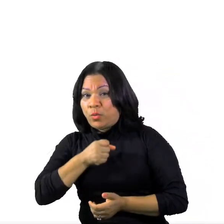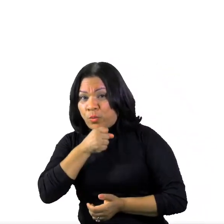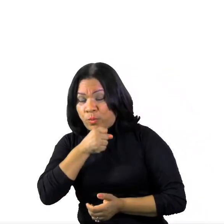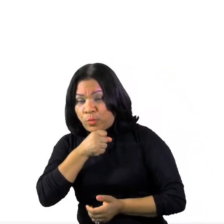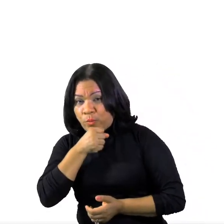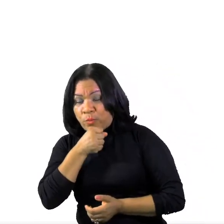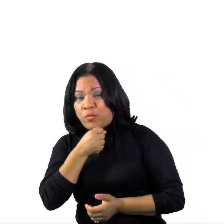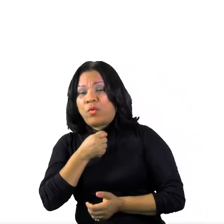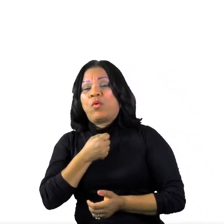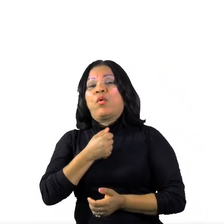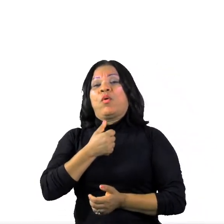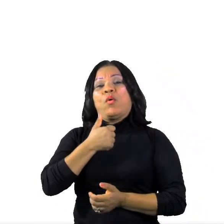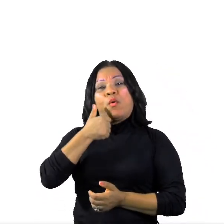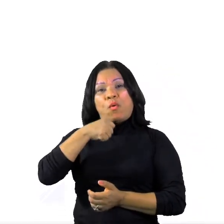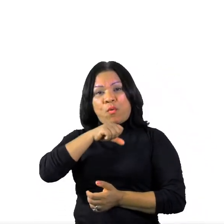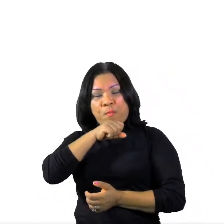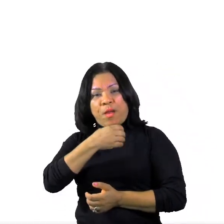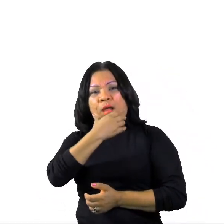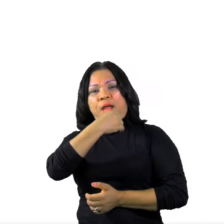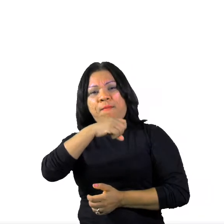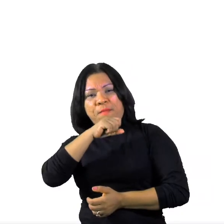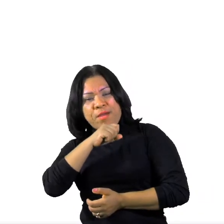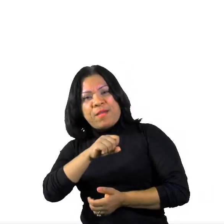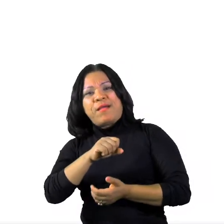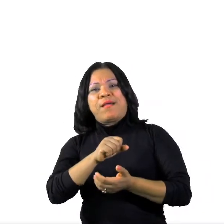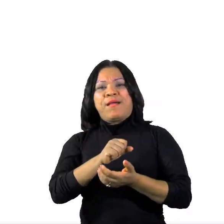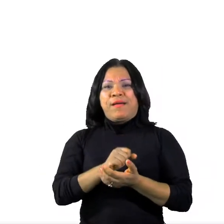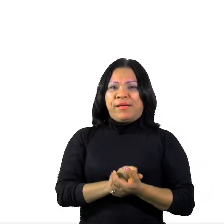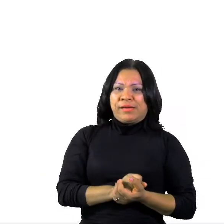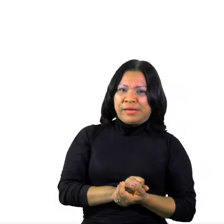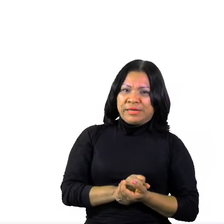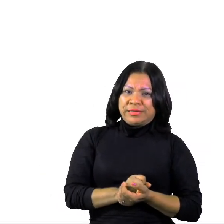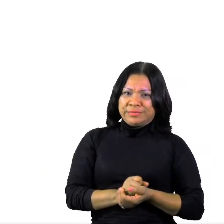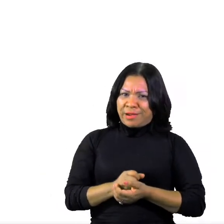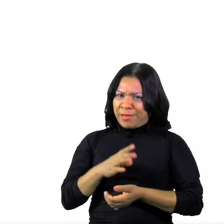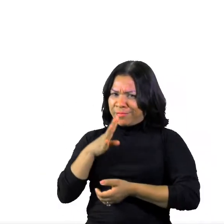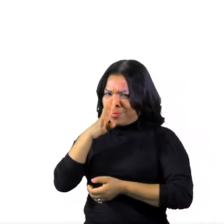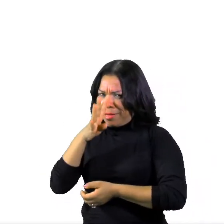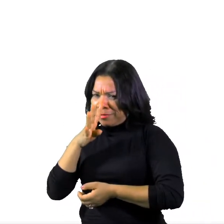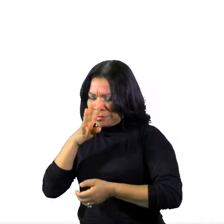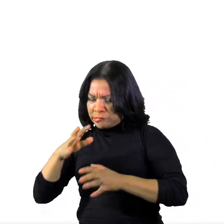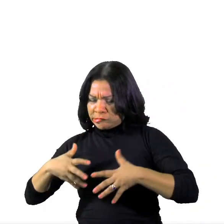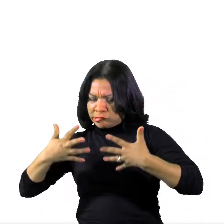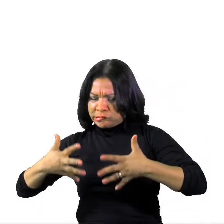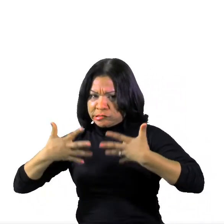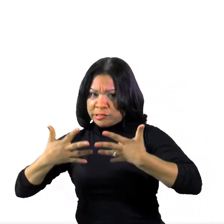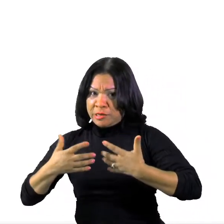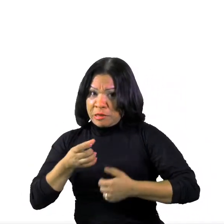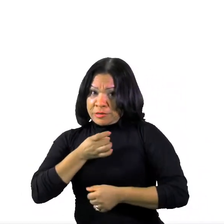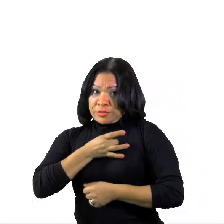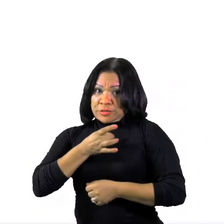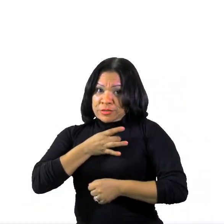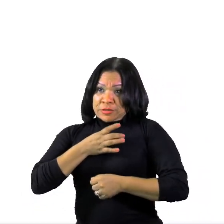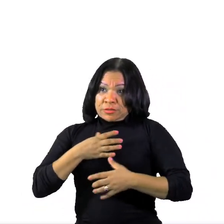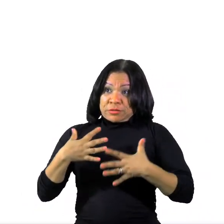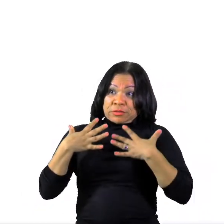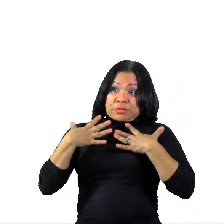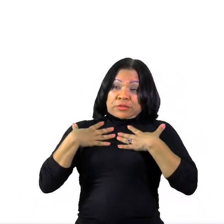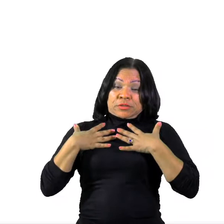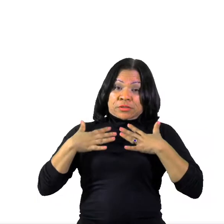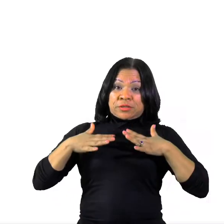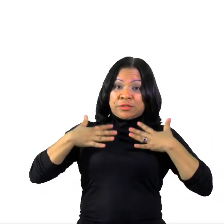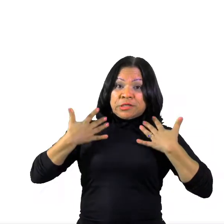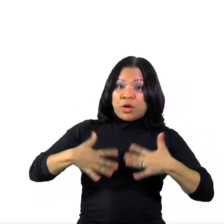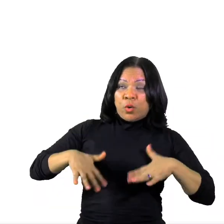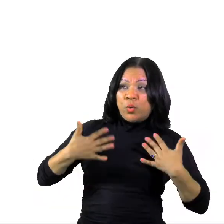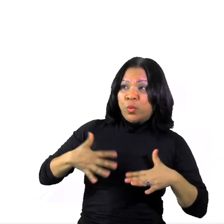nossos pais exageravam na dose e o medo nos paralisava tanto que quando